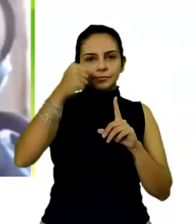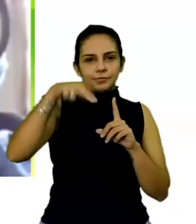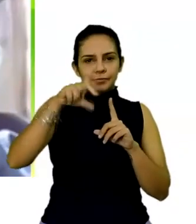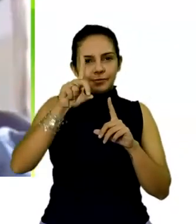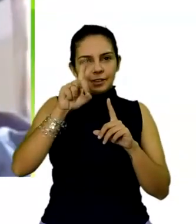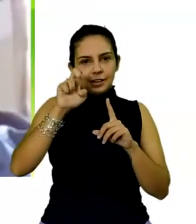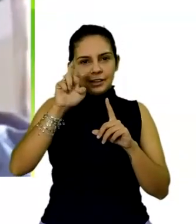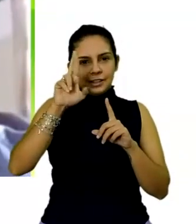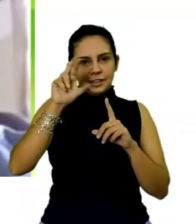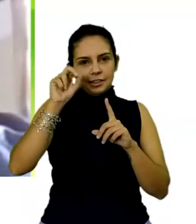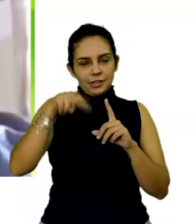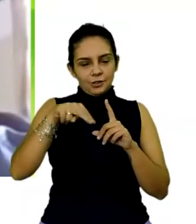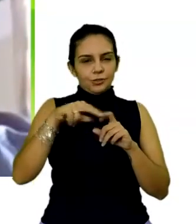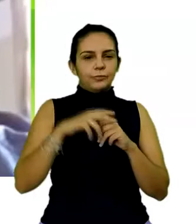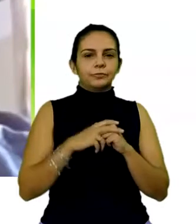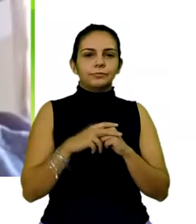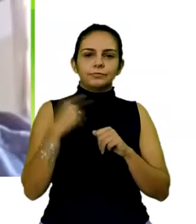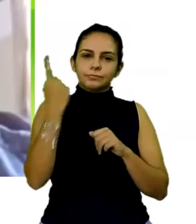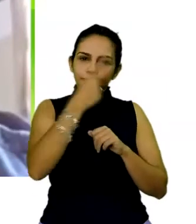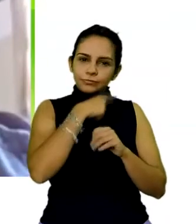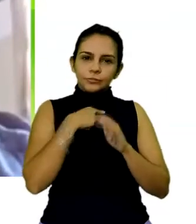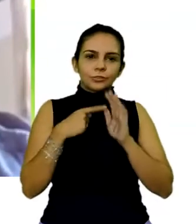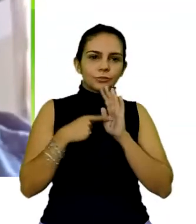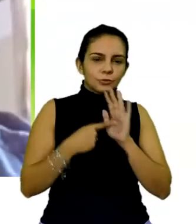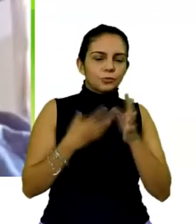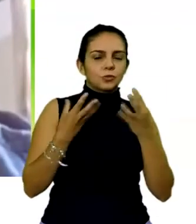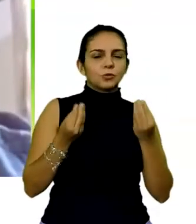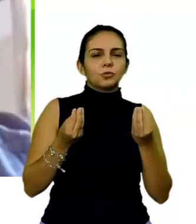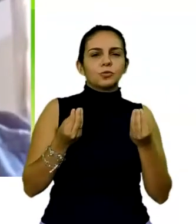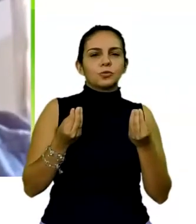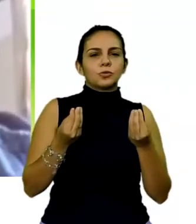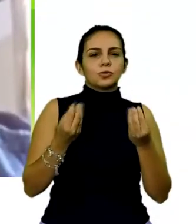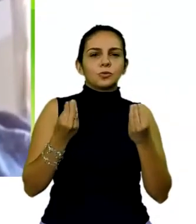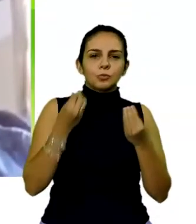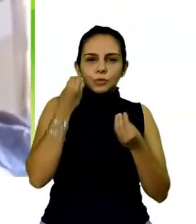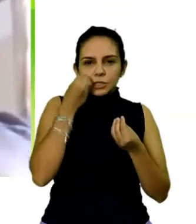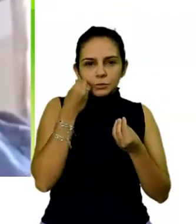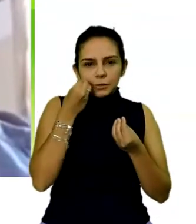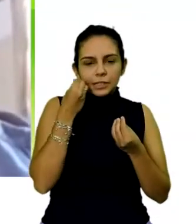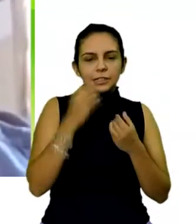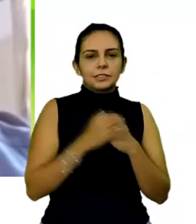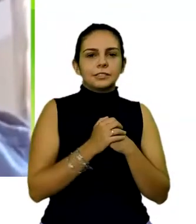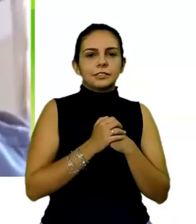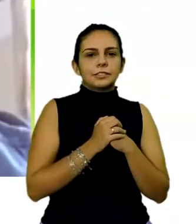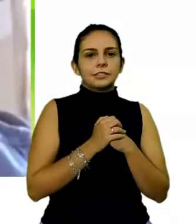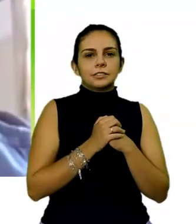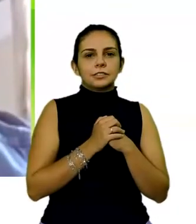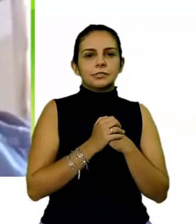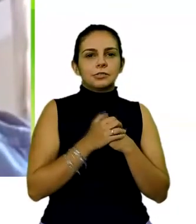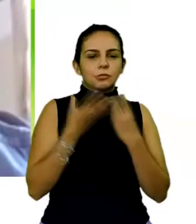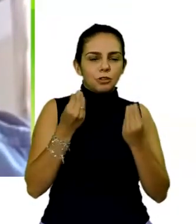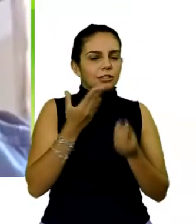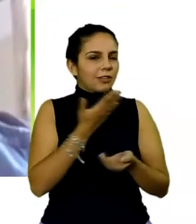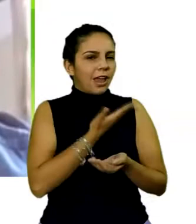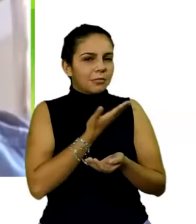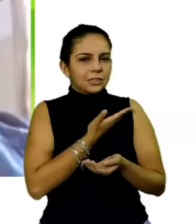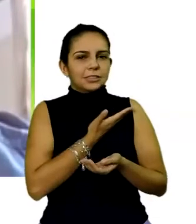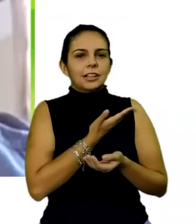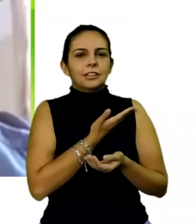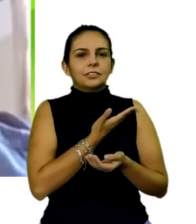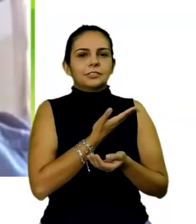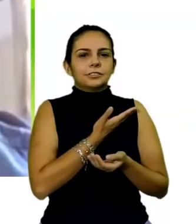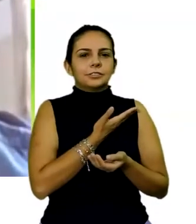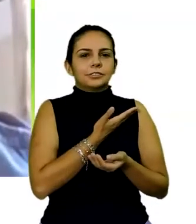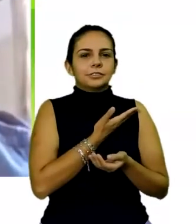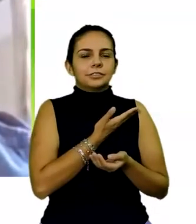Anderson, né? E nós gostamos muito, foi uma experiência, fizemos muitas amizades lá,